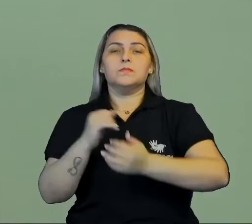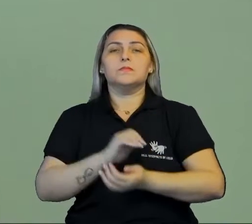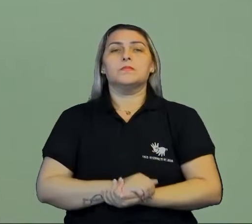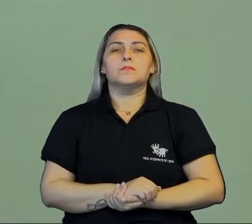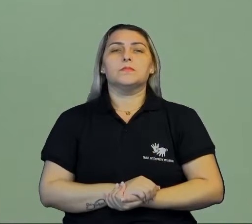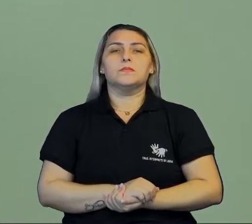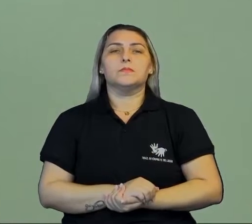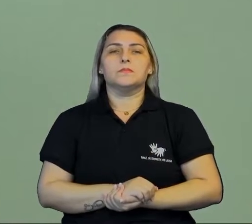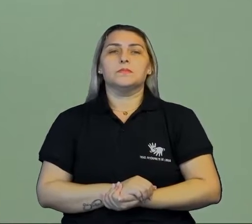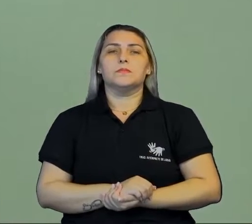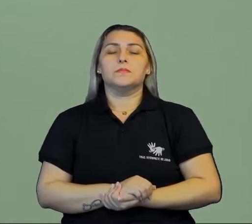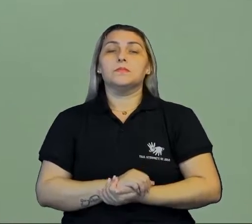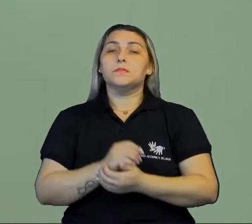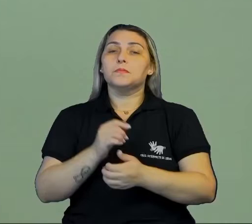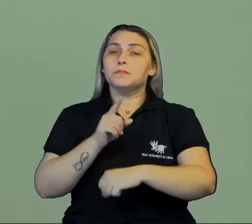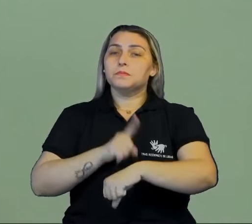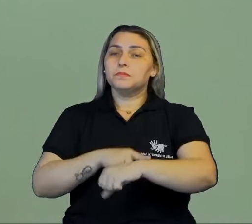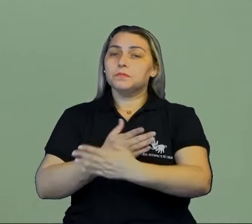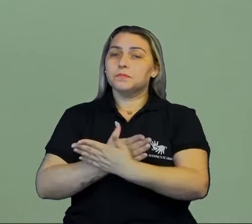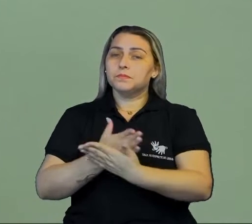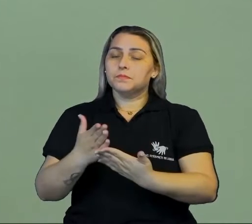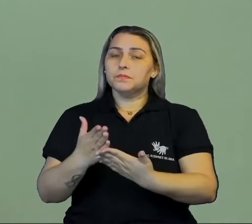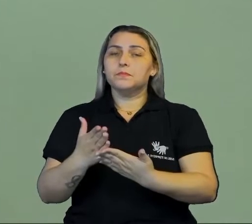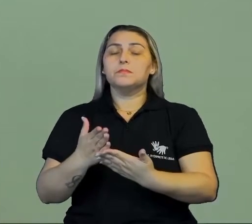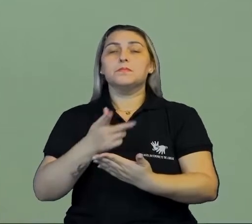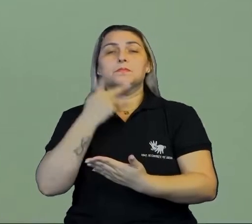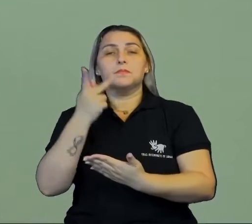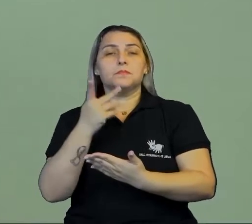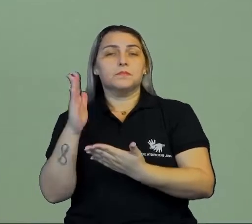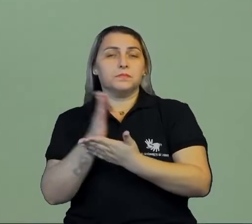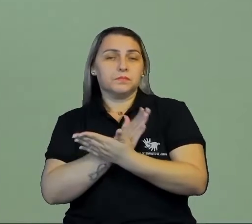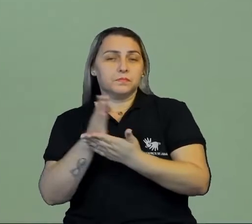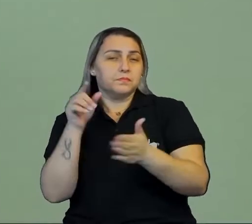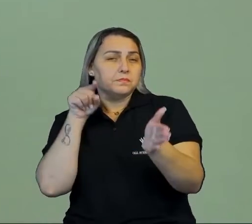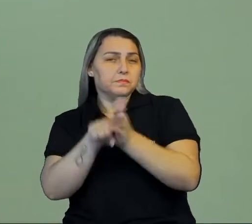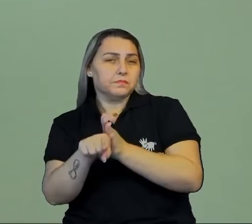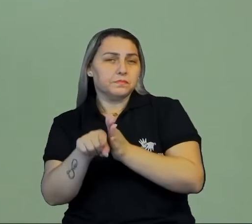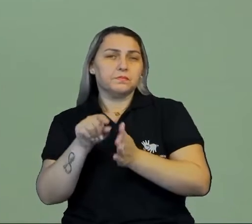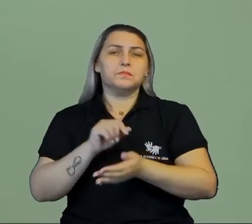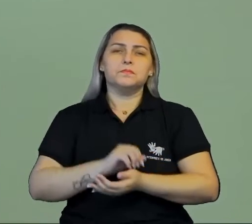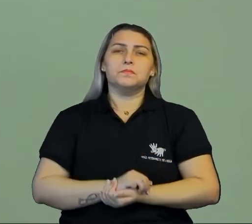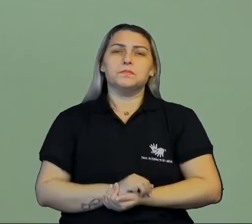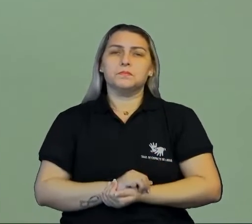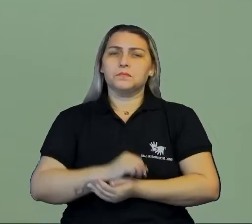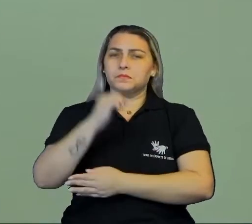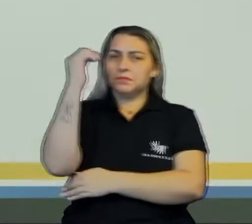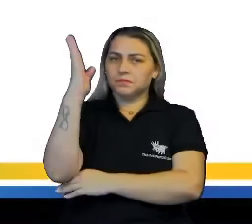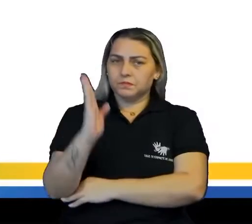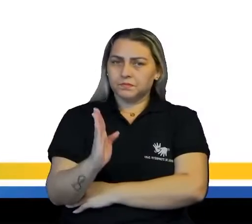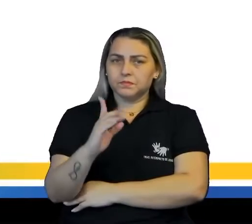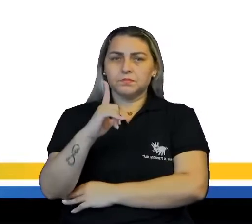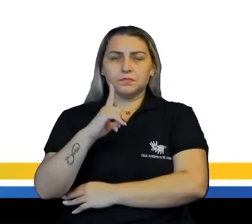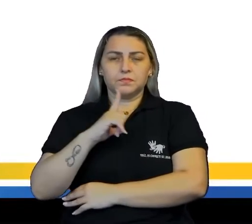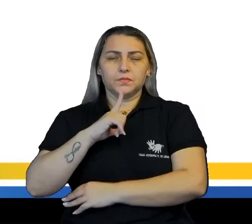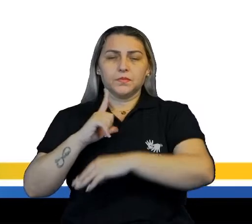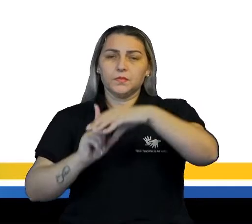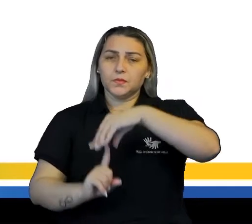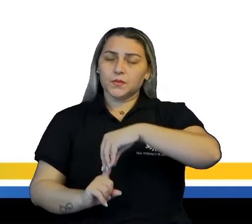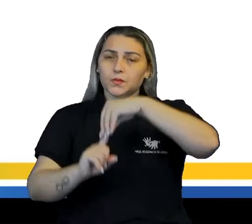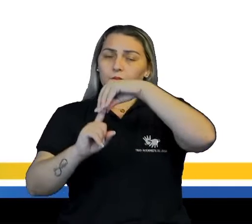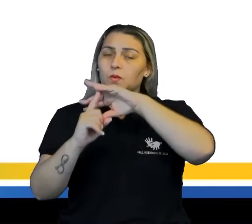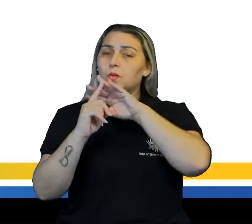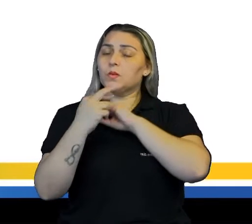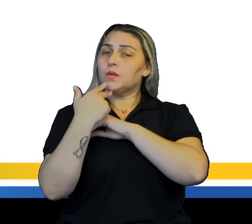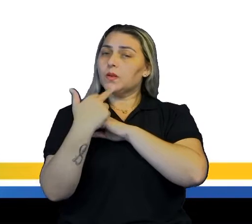informal. Nesse primeiro momento, eu irei fazer alguns questionamentos. O Brasil tem um único